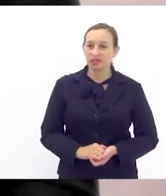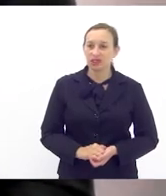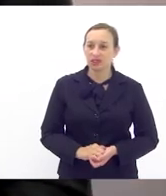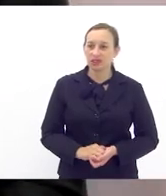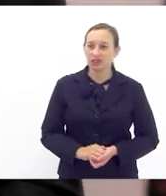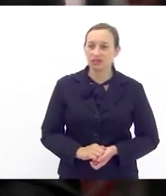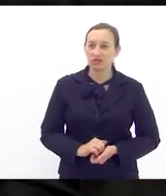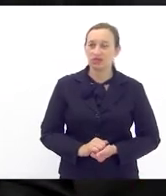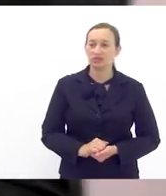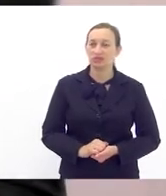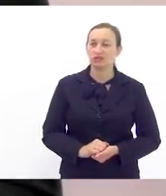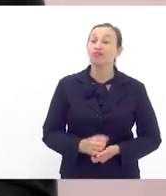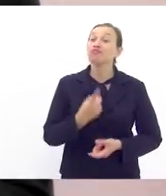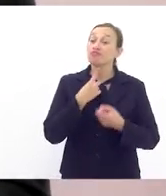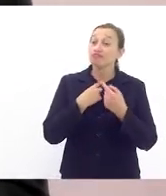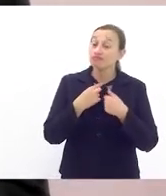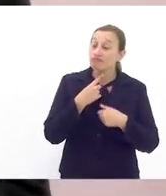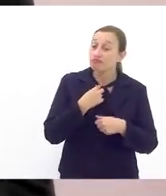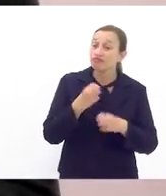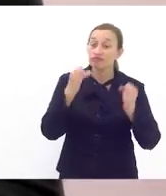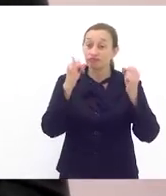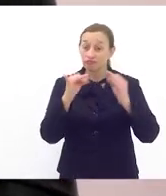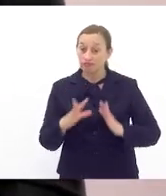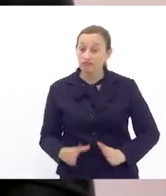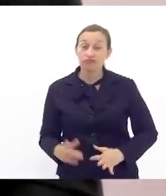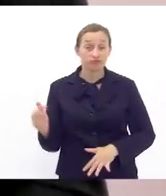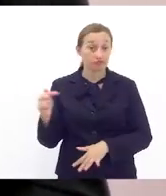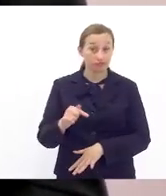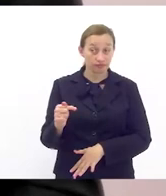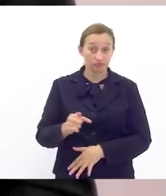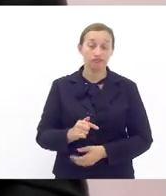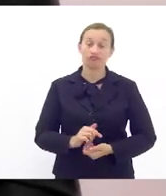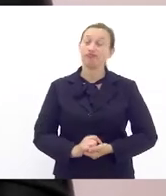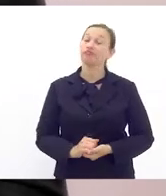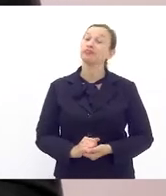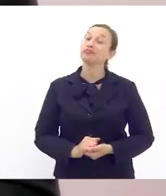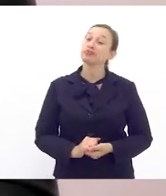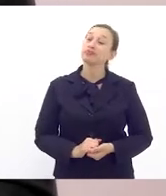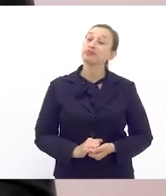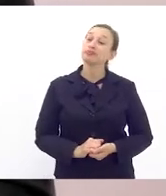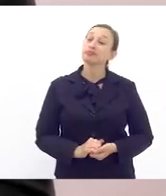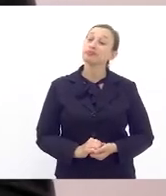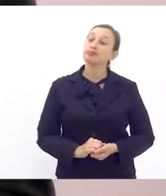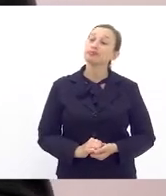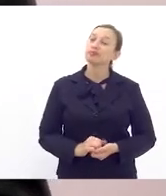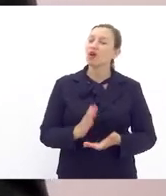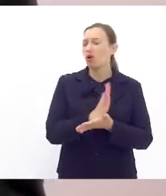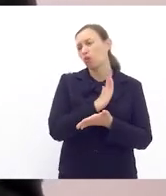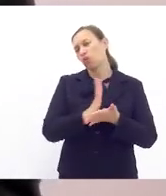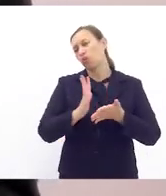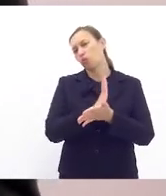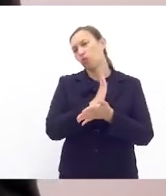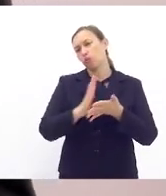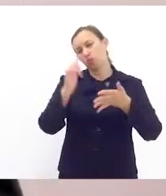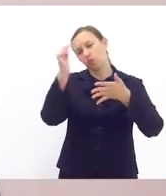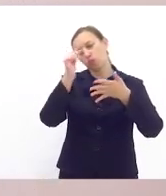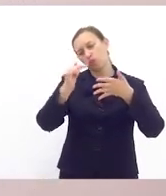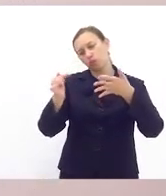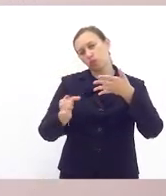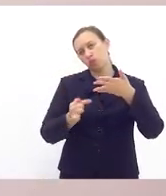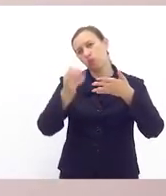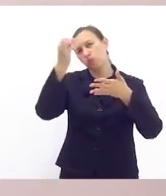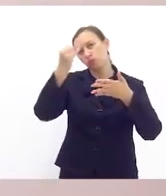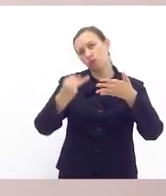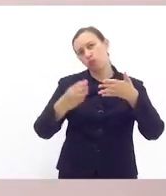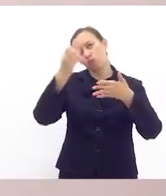vontade de trazer esclarecimentos prestar que algumas explicações né trazer aqui